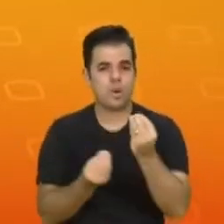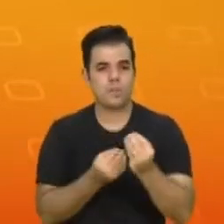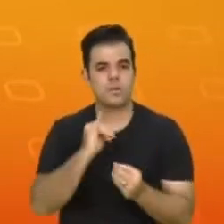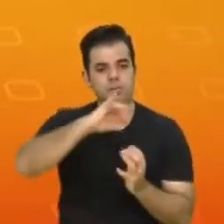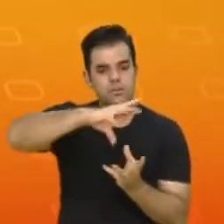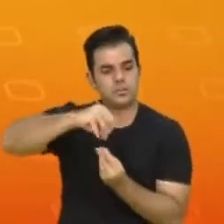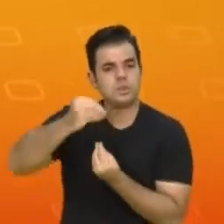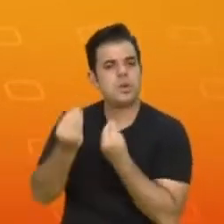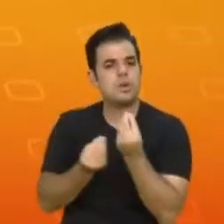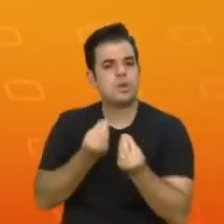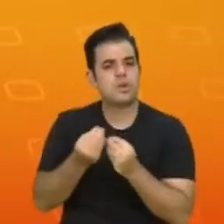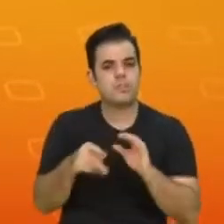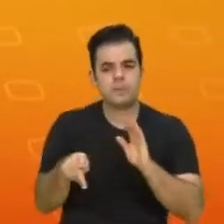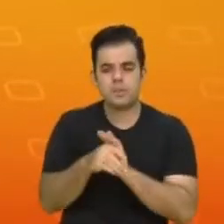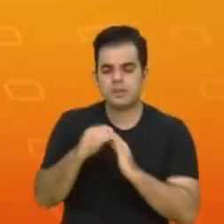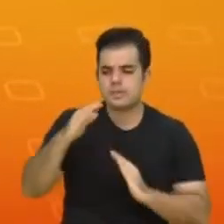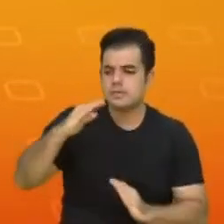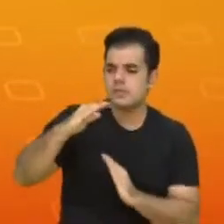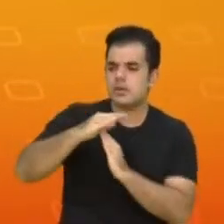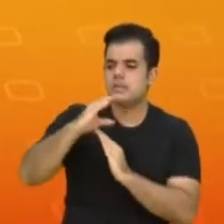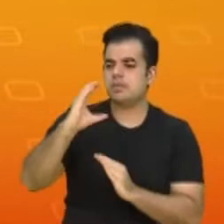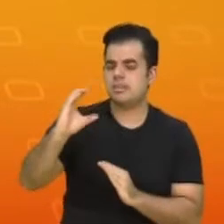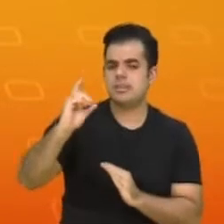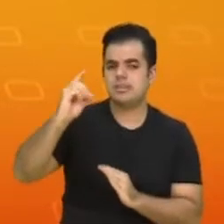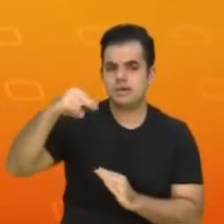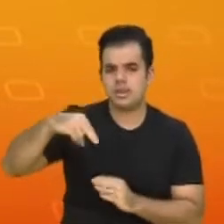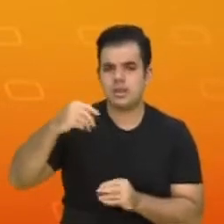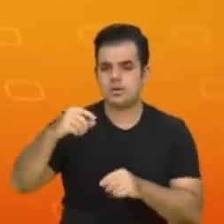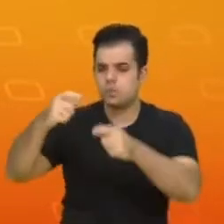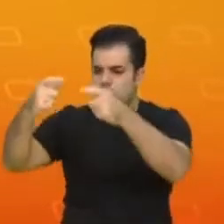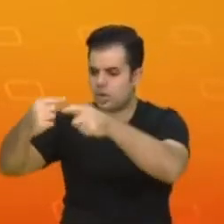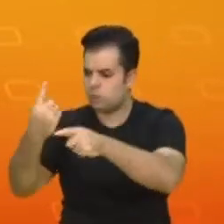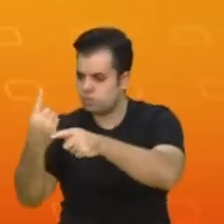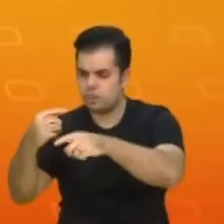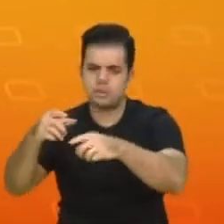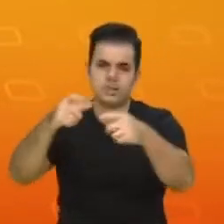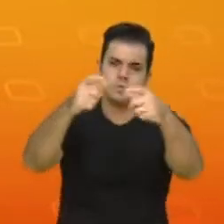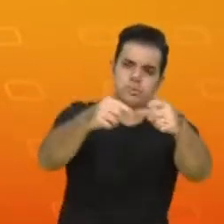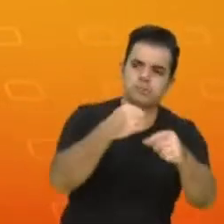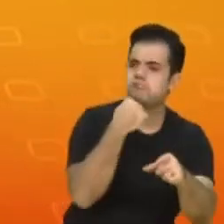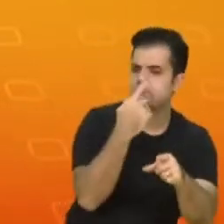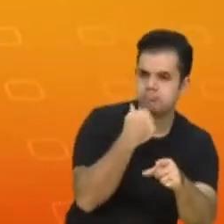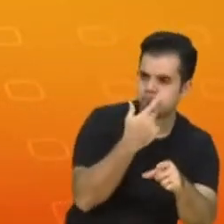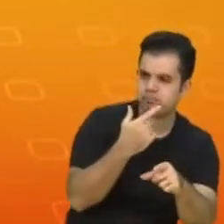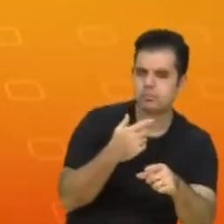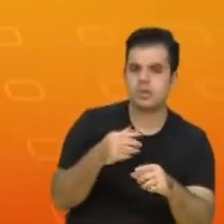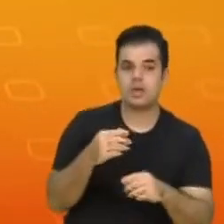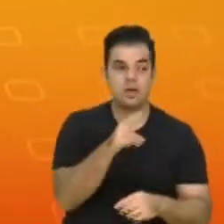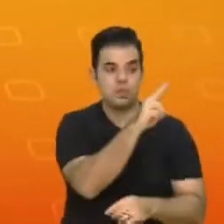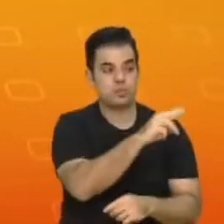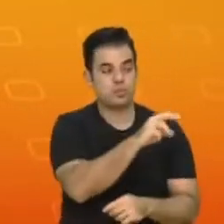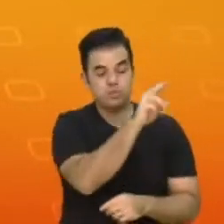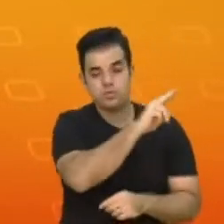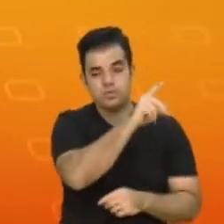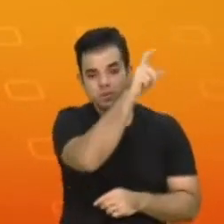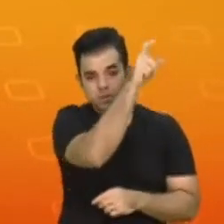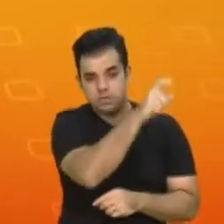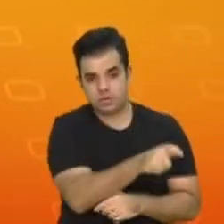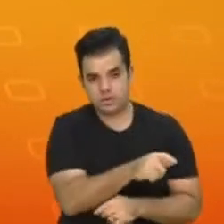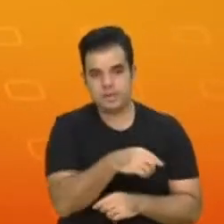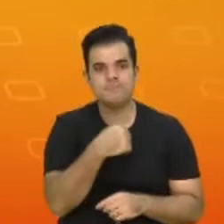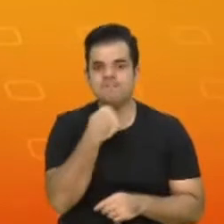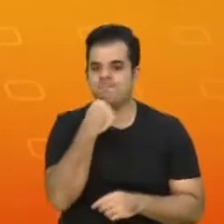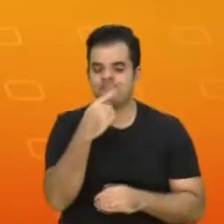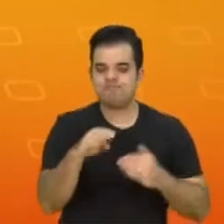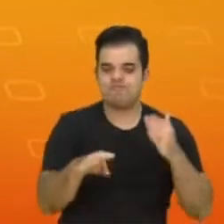para que uma CDN, ainda que ela esteja numa região e não em outra, o usuário final não faça acesso indevido, o acesso